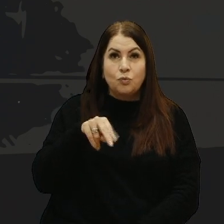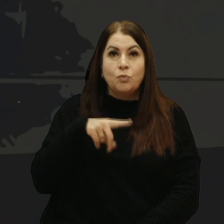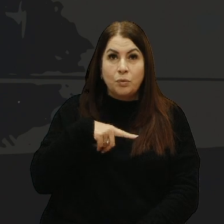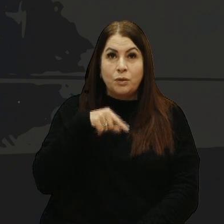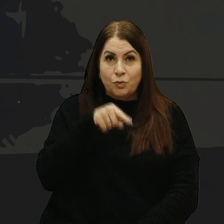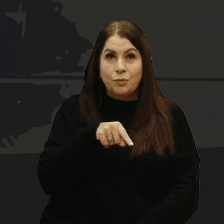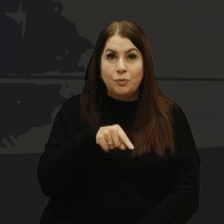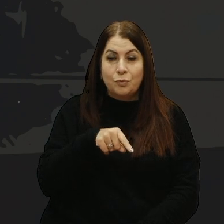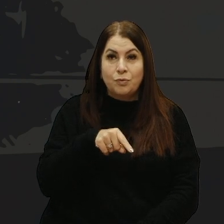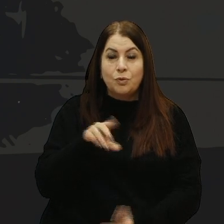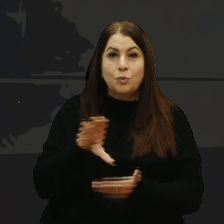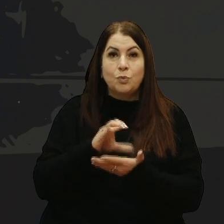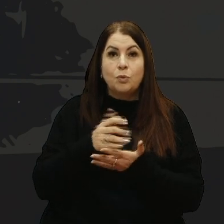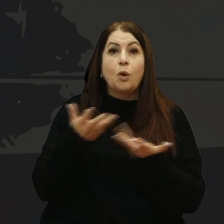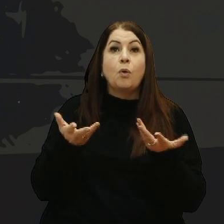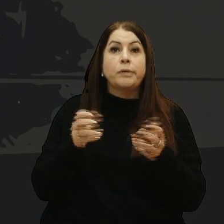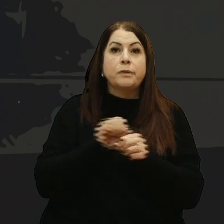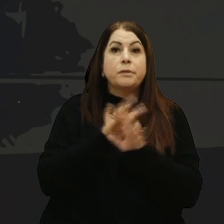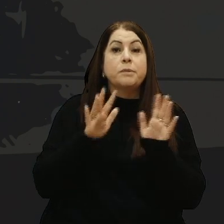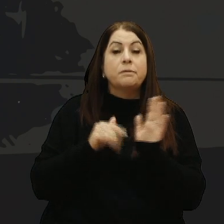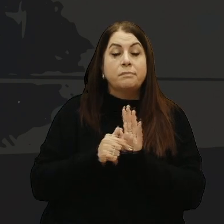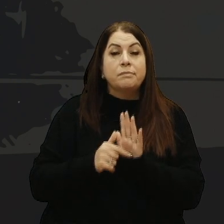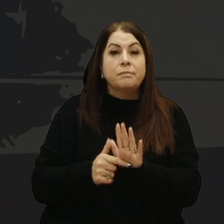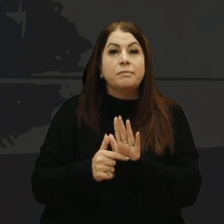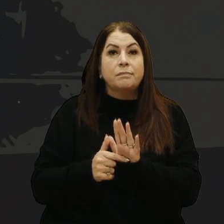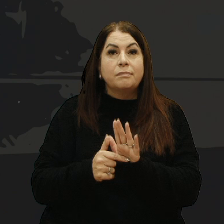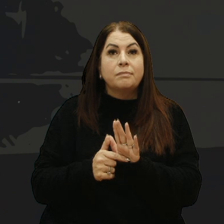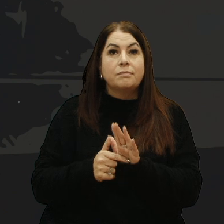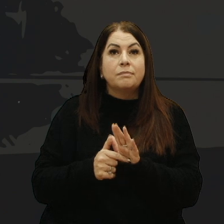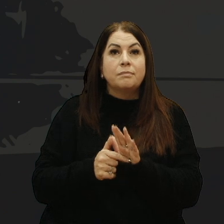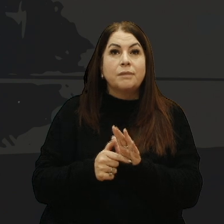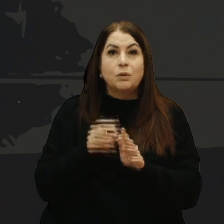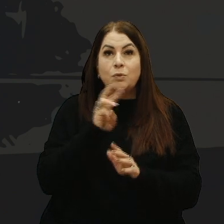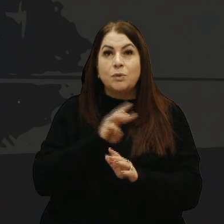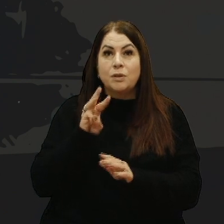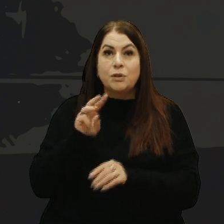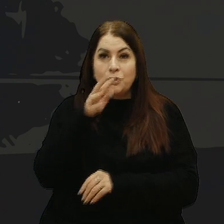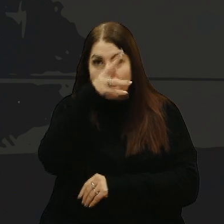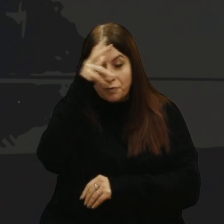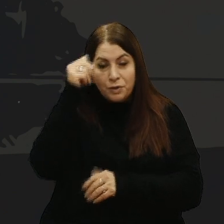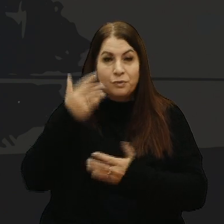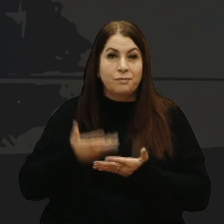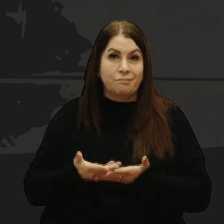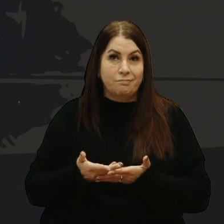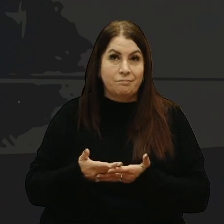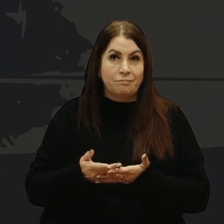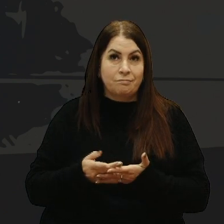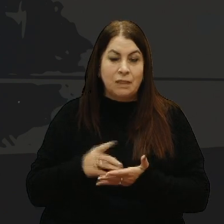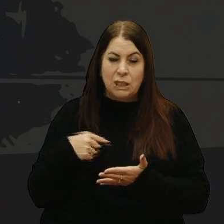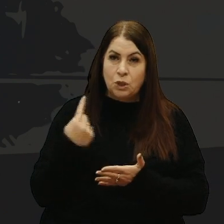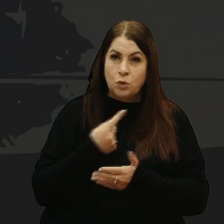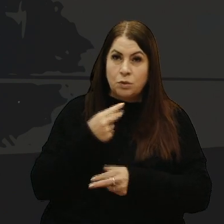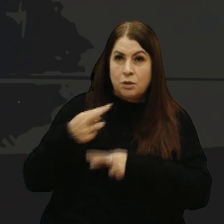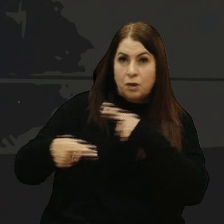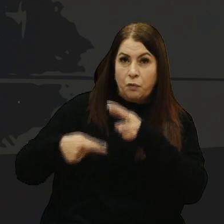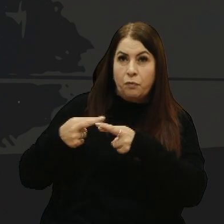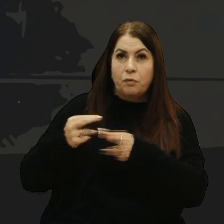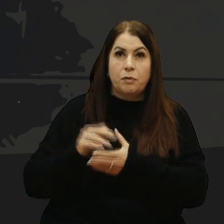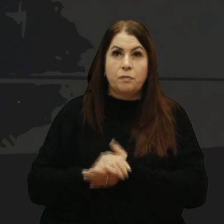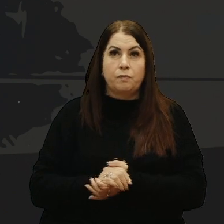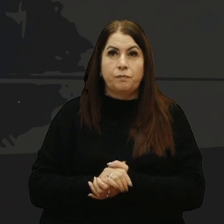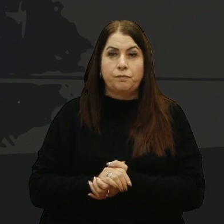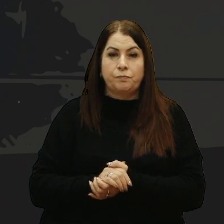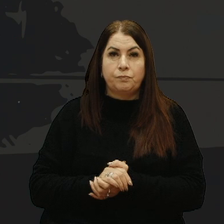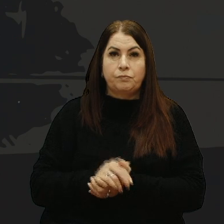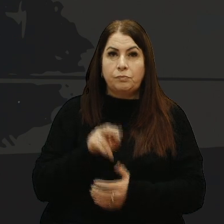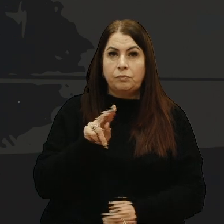recurso. Mas cadê a transparência na página da prefeitura? A nossa reforma